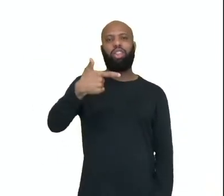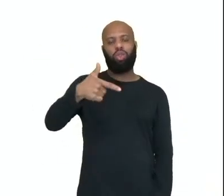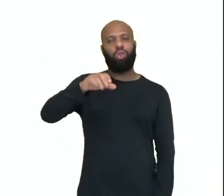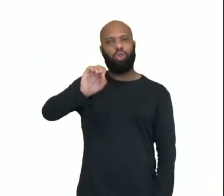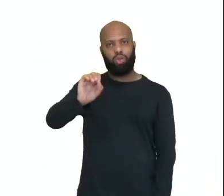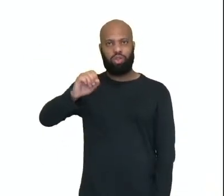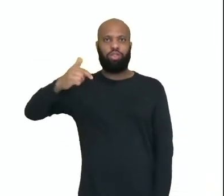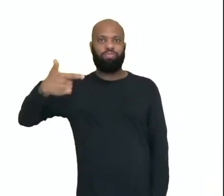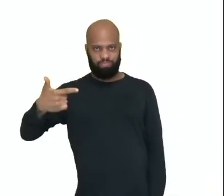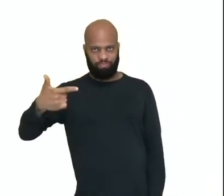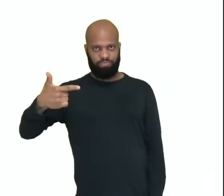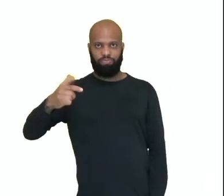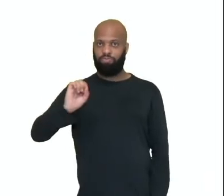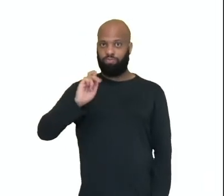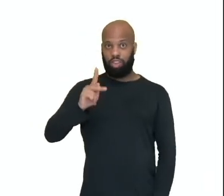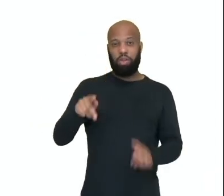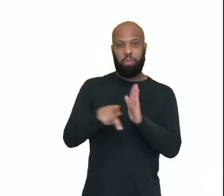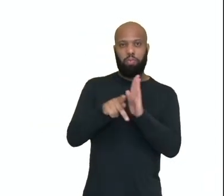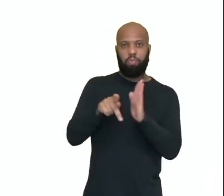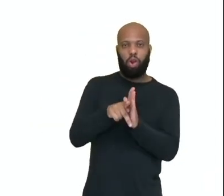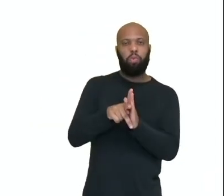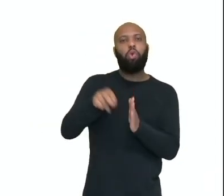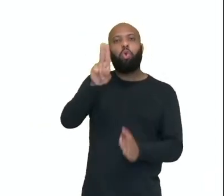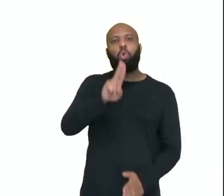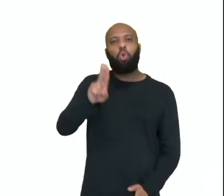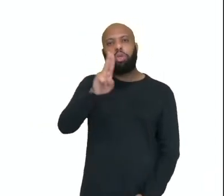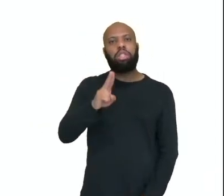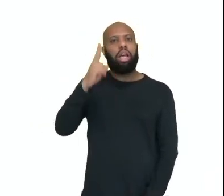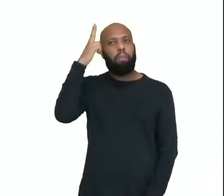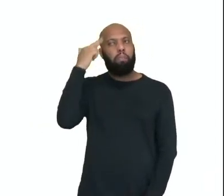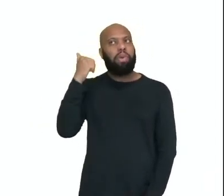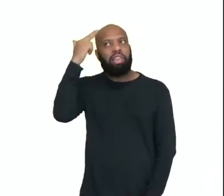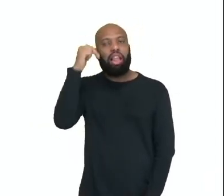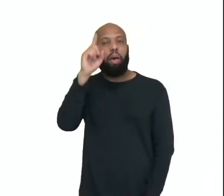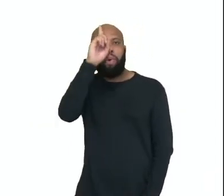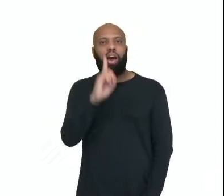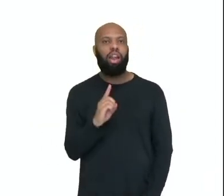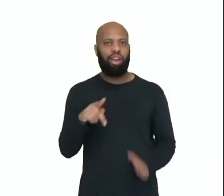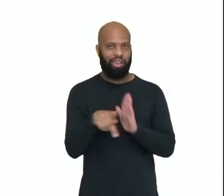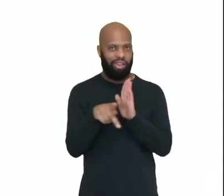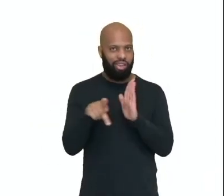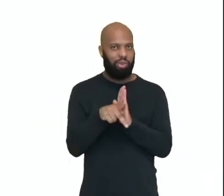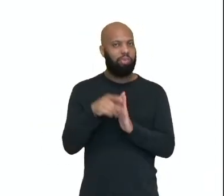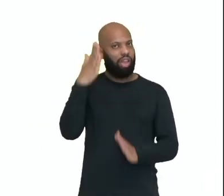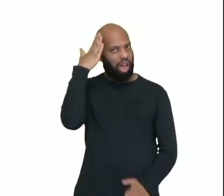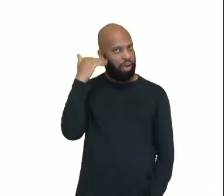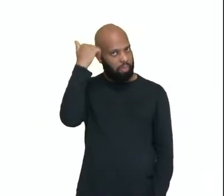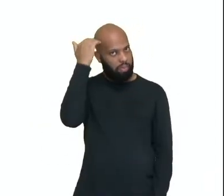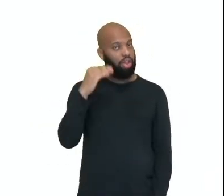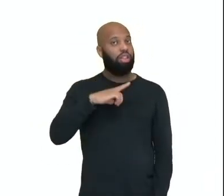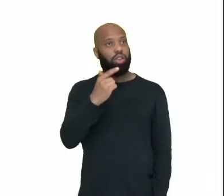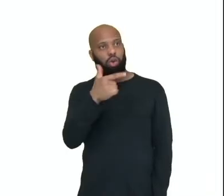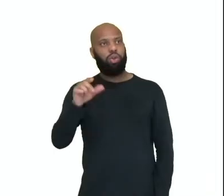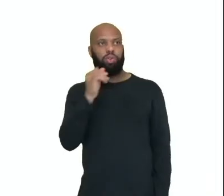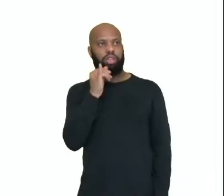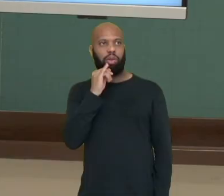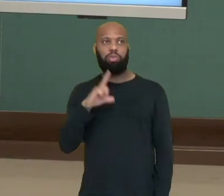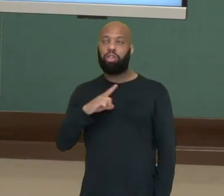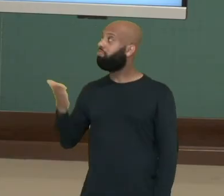de água oxigenada. Então o H2O2, a água oxigenada, é o nosso peróxido de hidrogênio. Outros exemplos temos